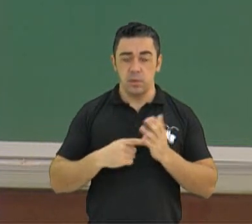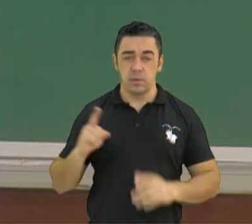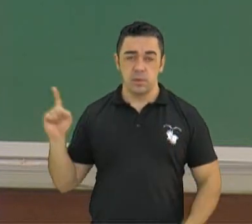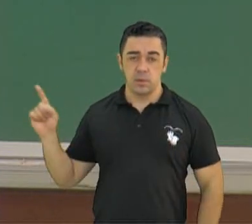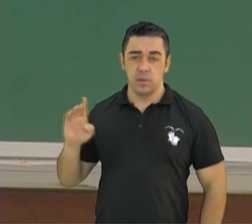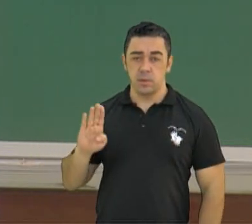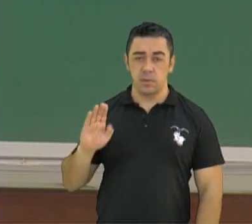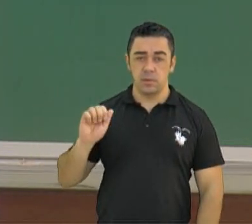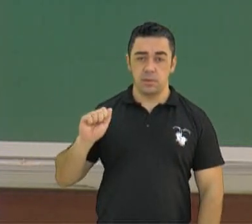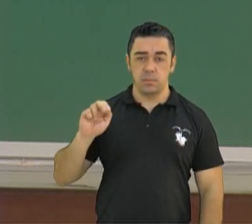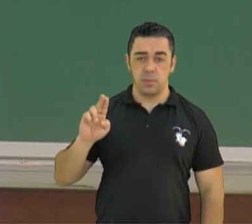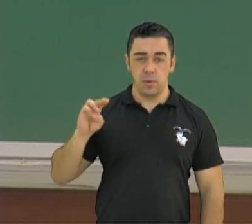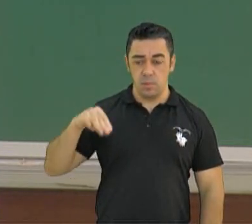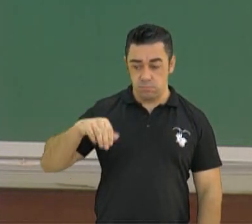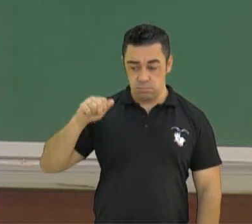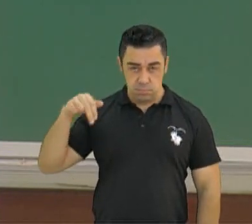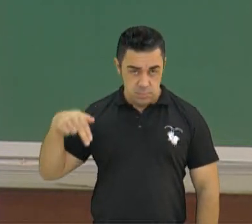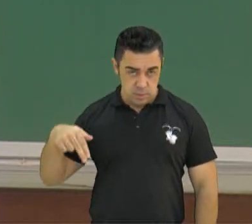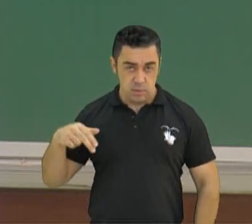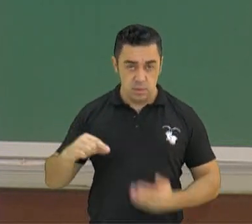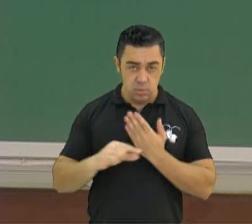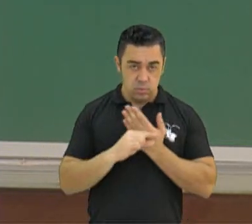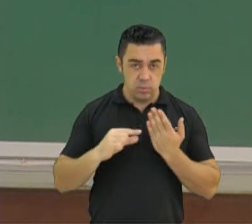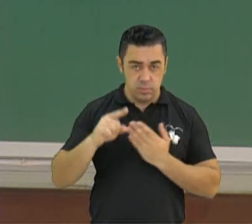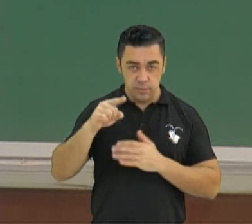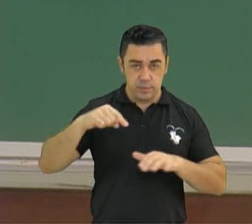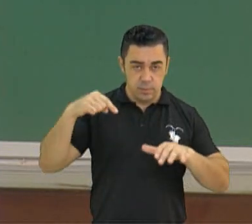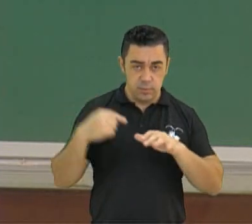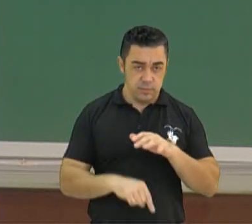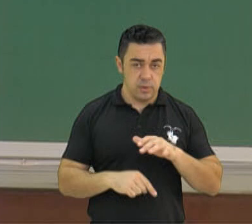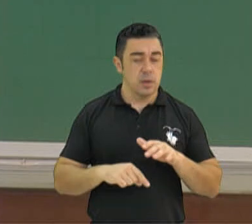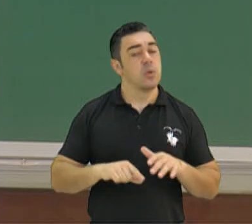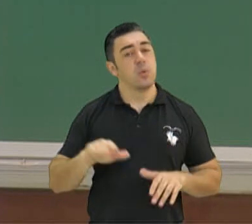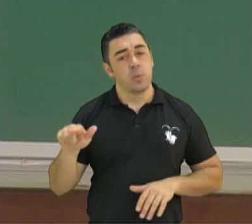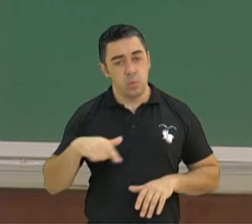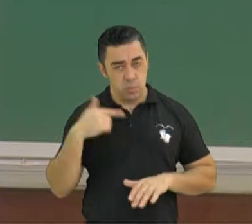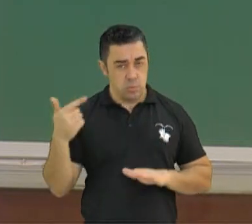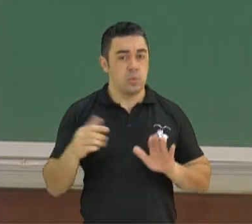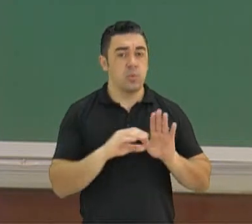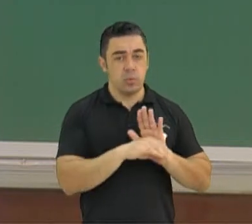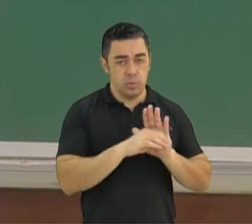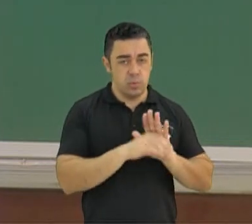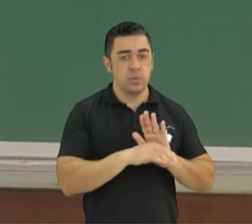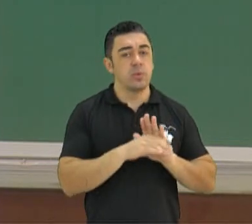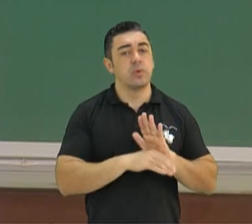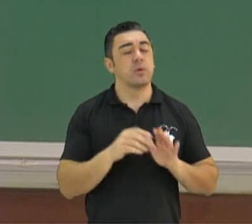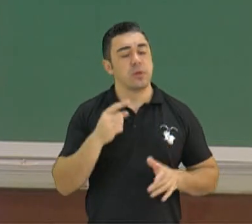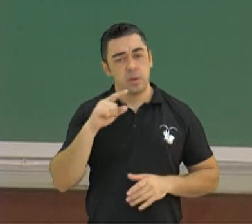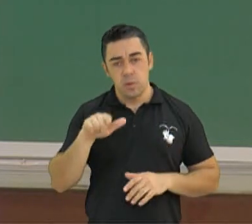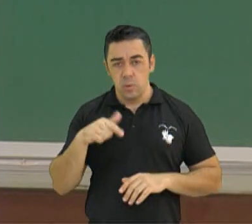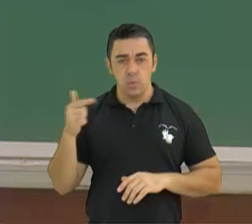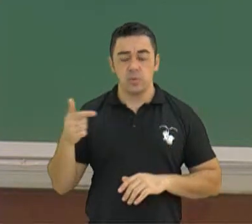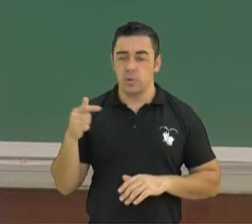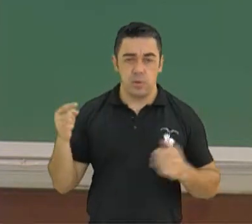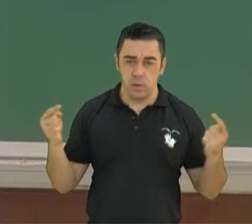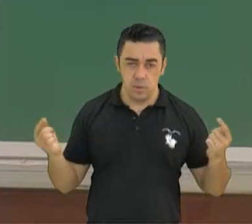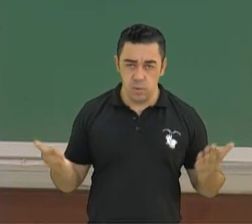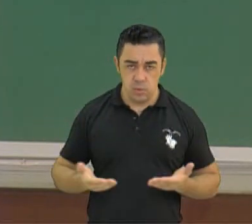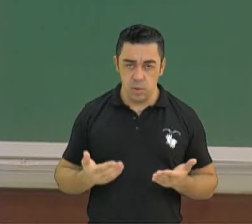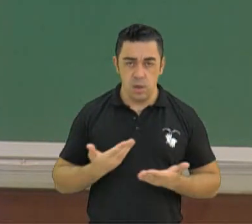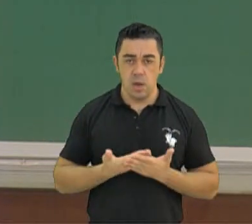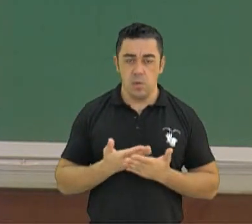Bauman, para tentar aprofundar um pouco mais. Um outro conceito muito discutido por ele, nós não vamos abordar na aula, porque